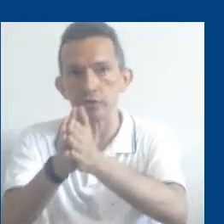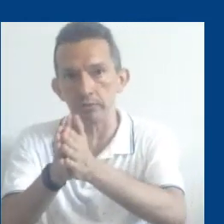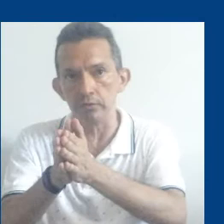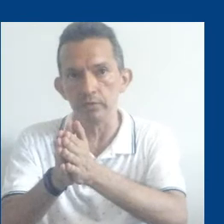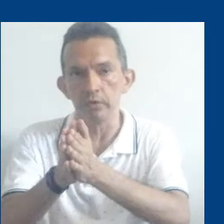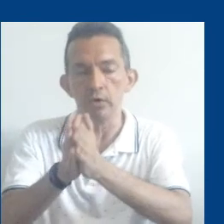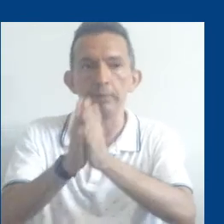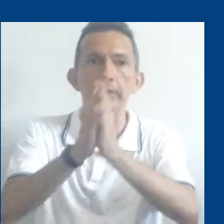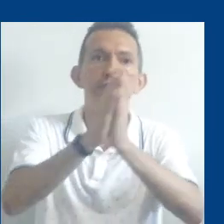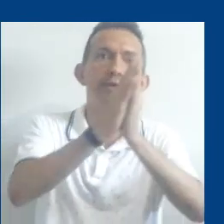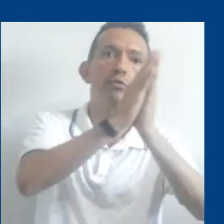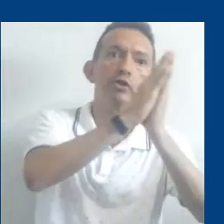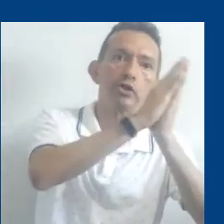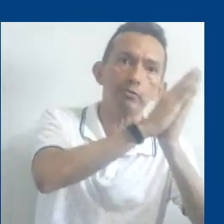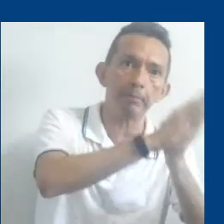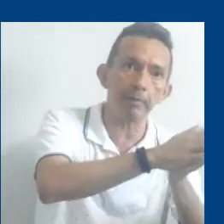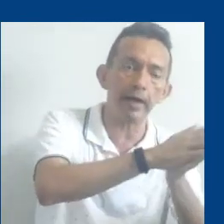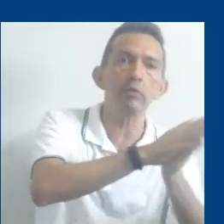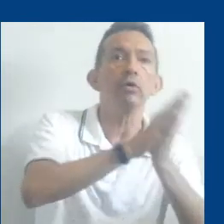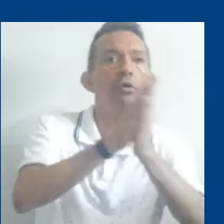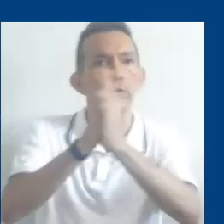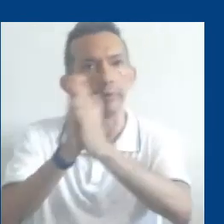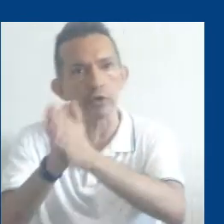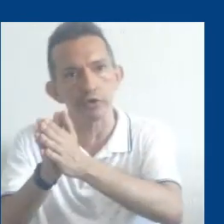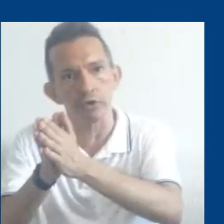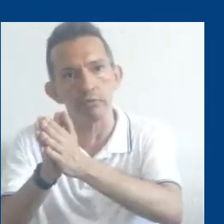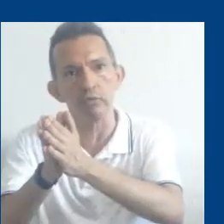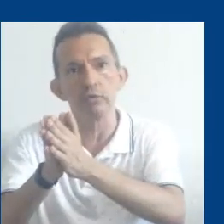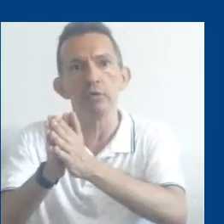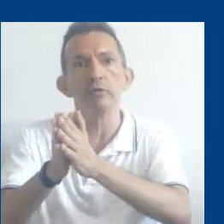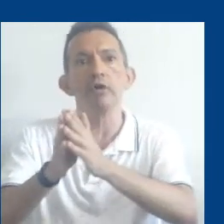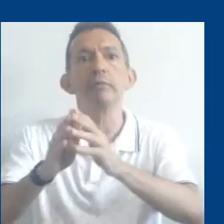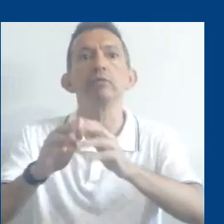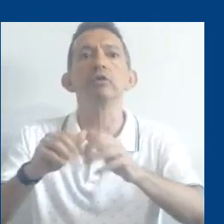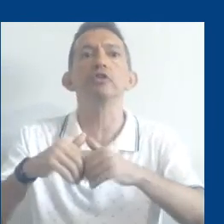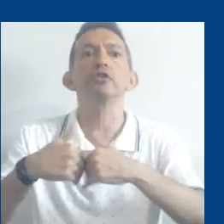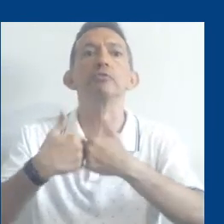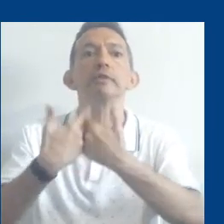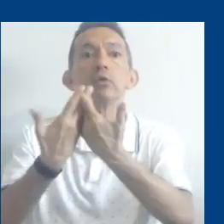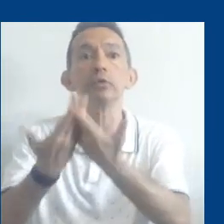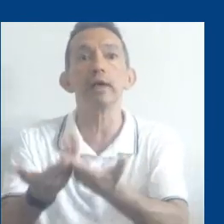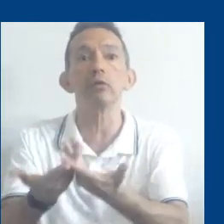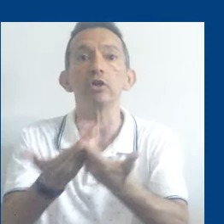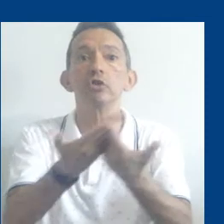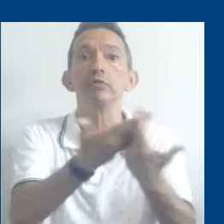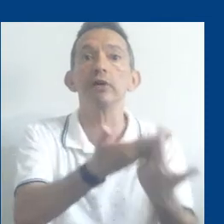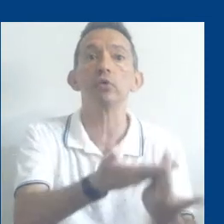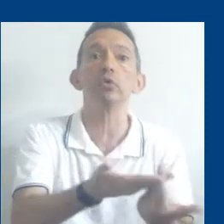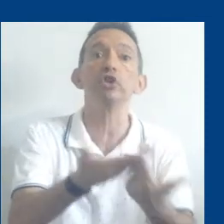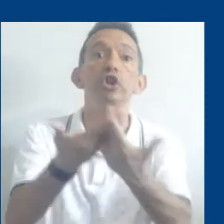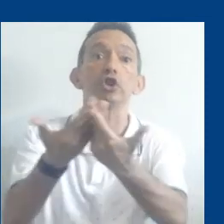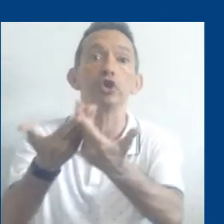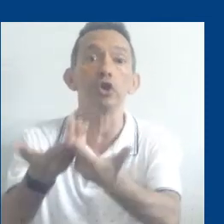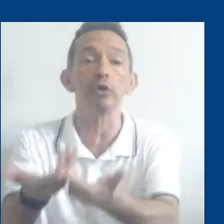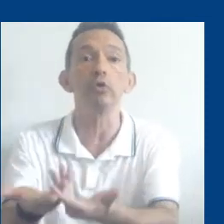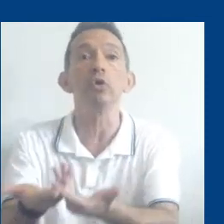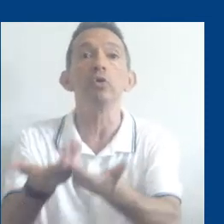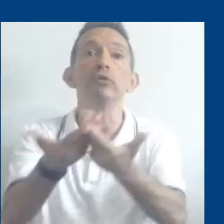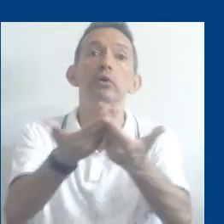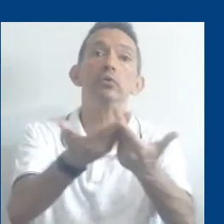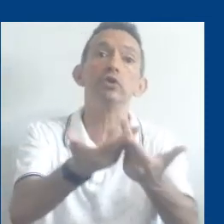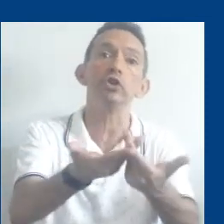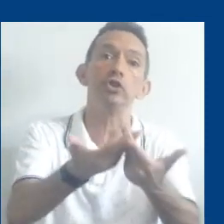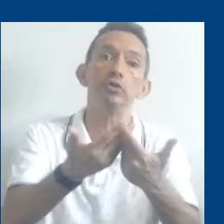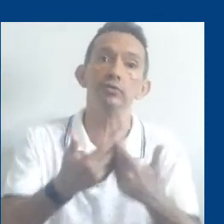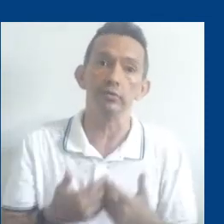o fagossomo. Pela fusão do lisossoma primário com o pinossomo, formando o lisossoma secundário, que a gente chama de vacúolo digestório